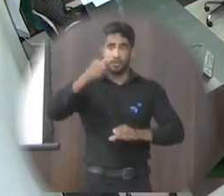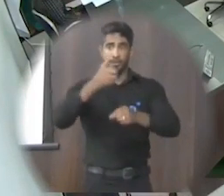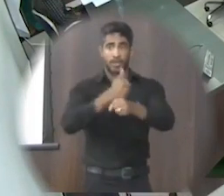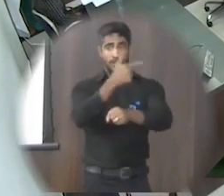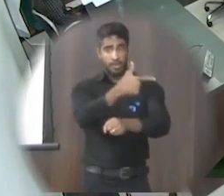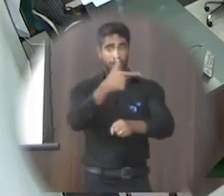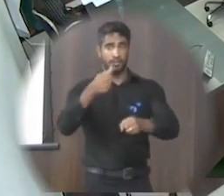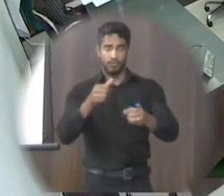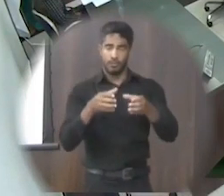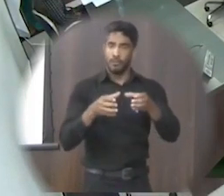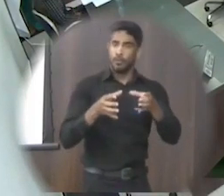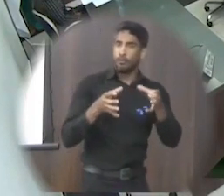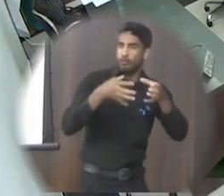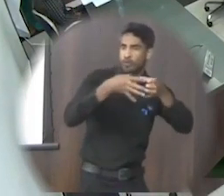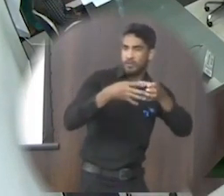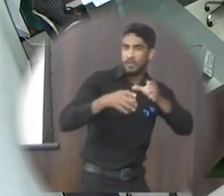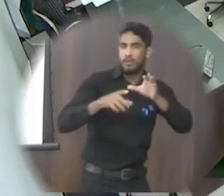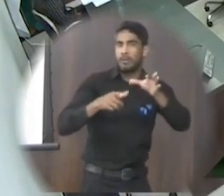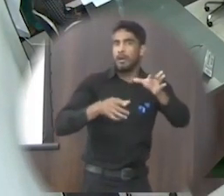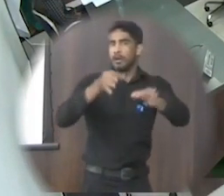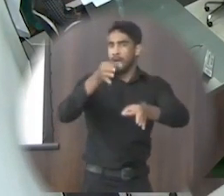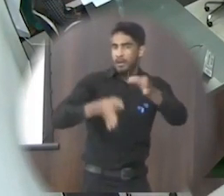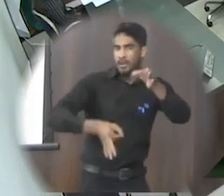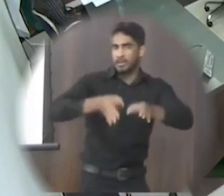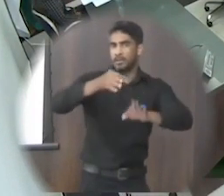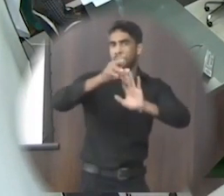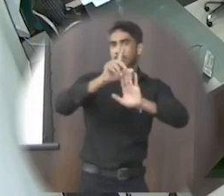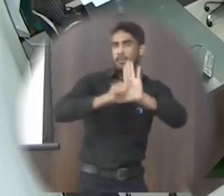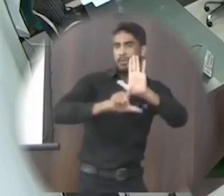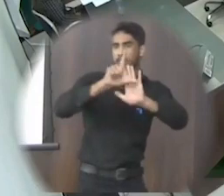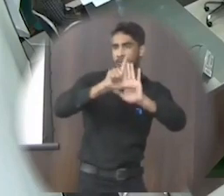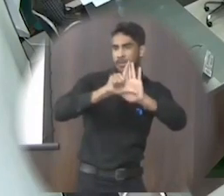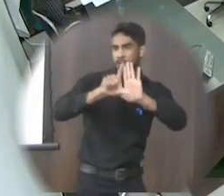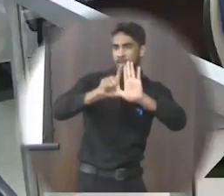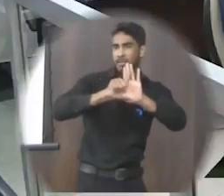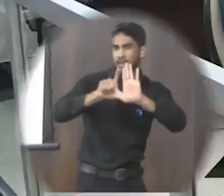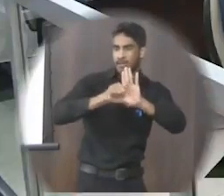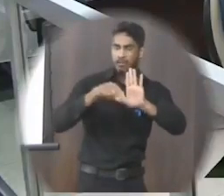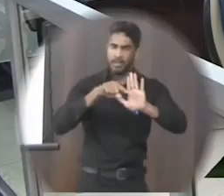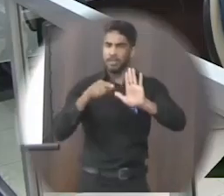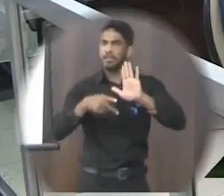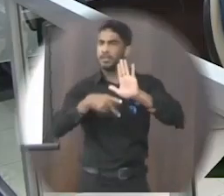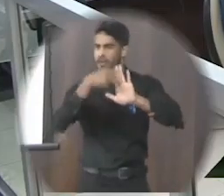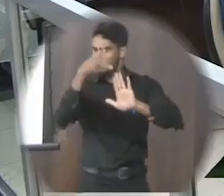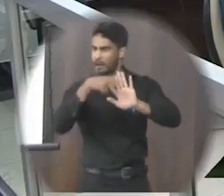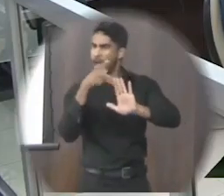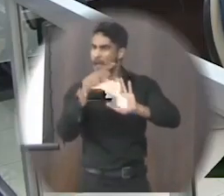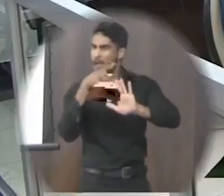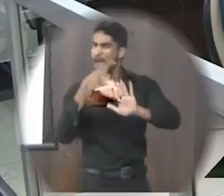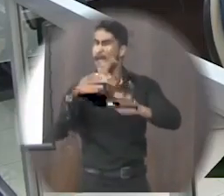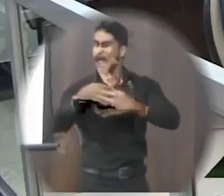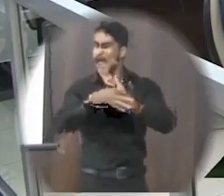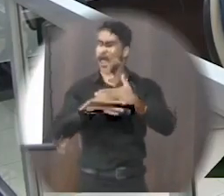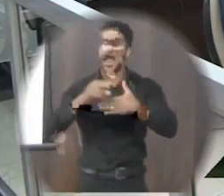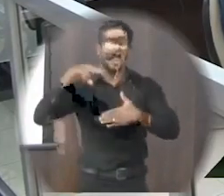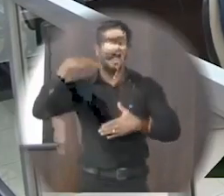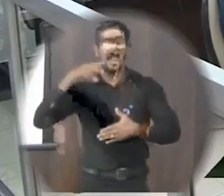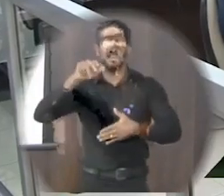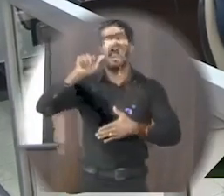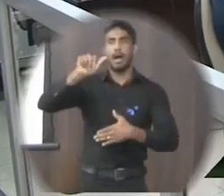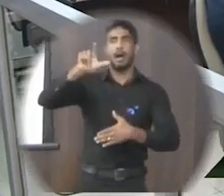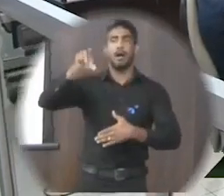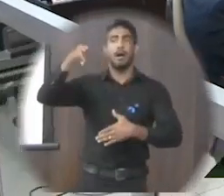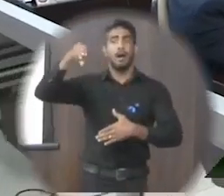078-2021, Comissão de Legislação, Justiça e Redação. Relatório: o projeto de lei epígrafe é de autoria do vereador Almir de Santos